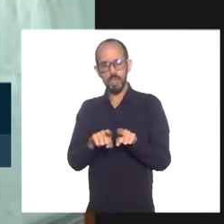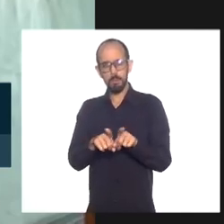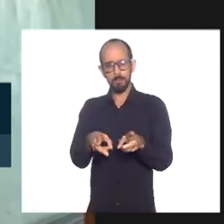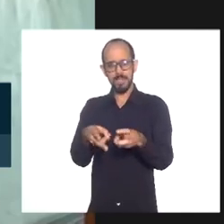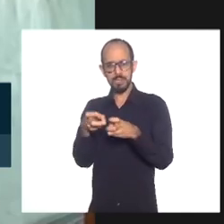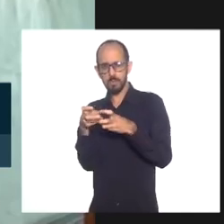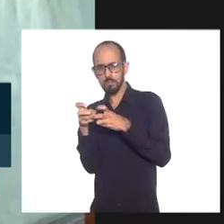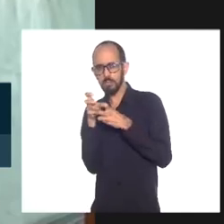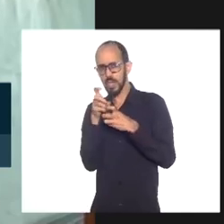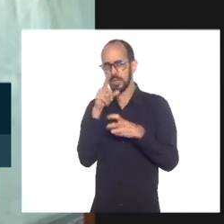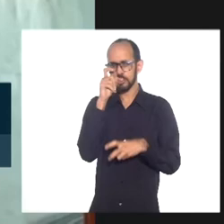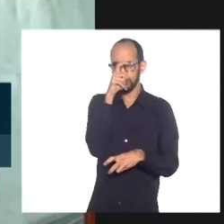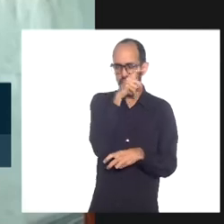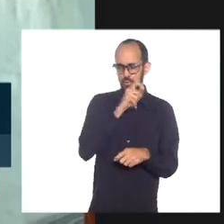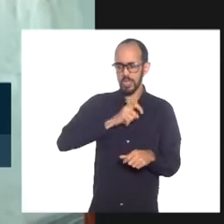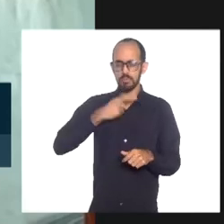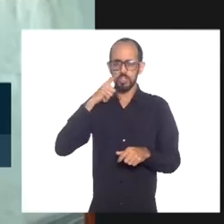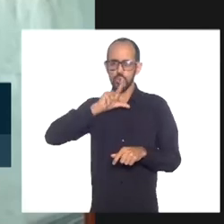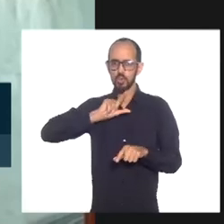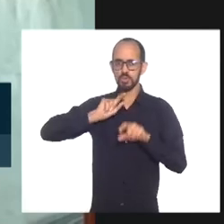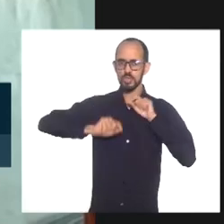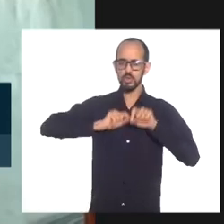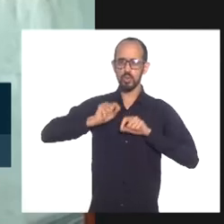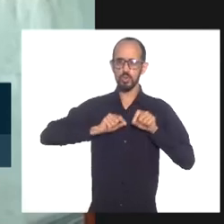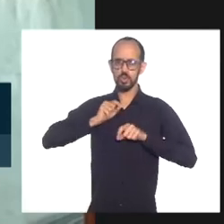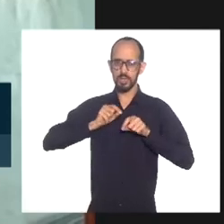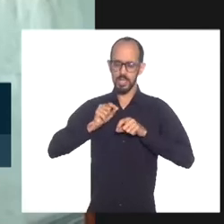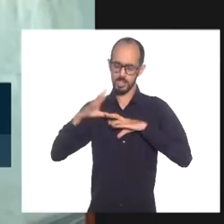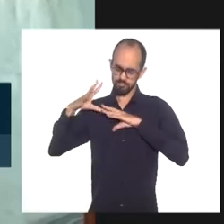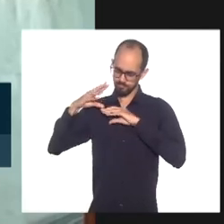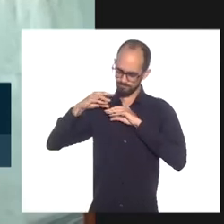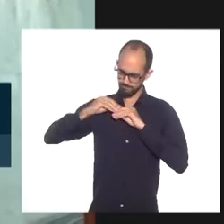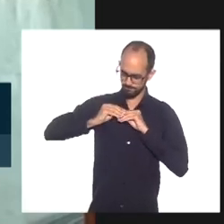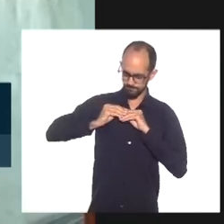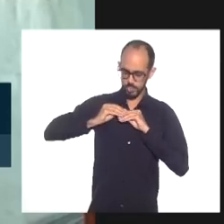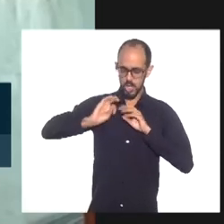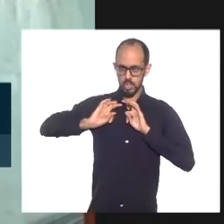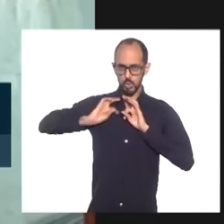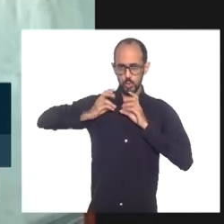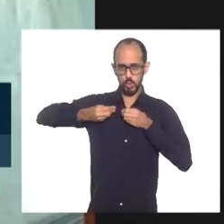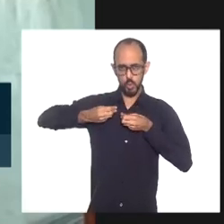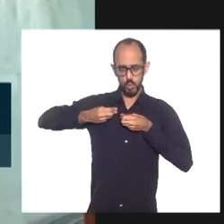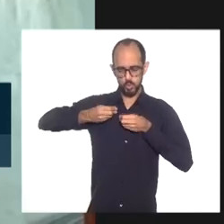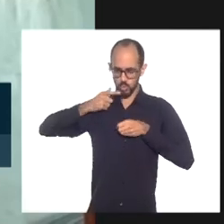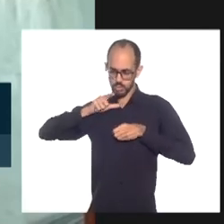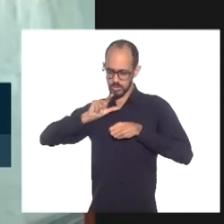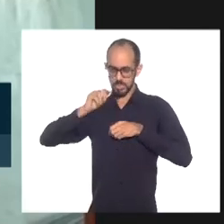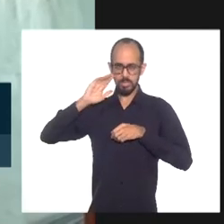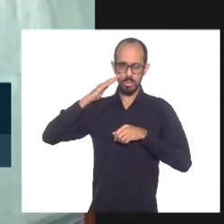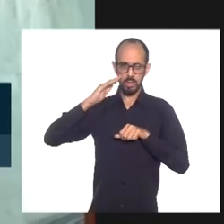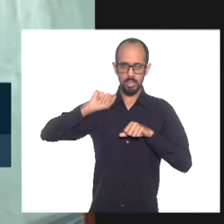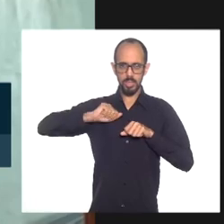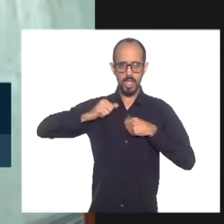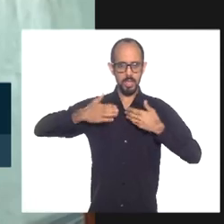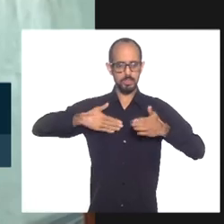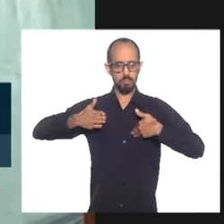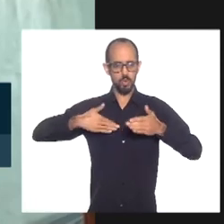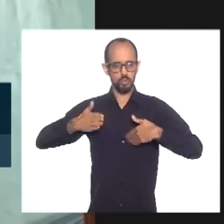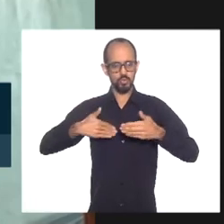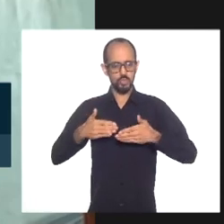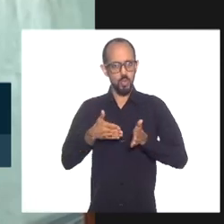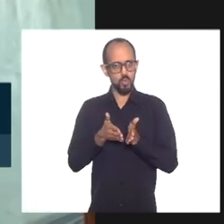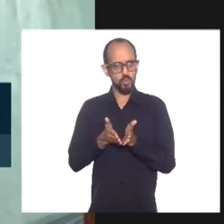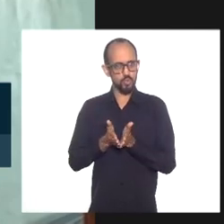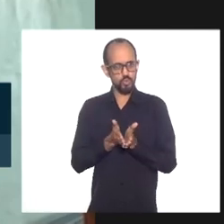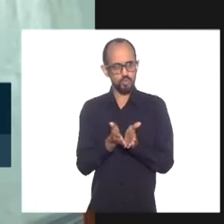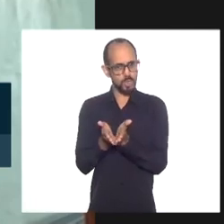nós pudéssemos, novamente, adensar essa cadeia produtiva no entorno da indústria naval. O Rio